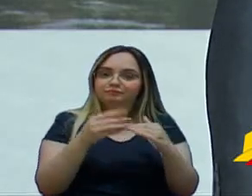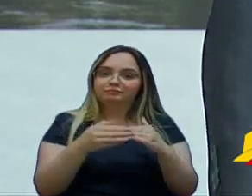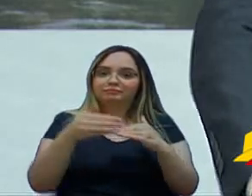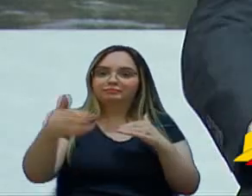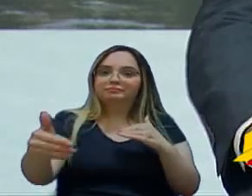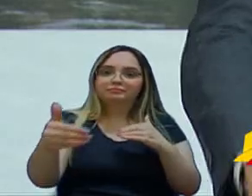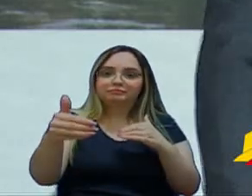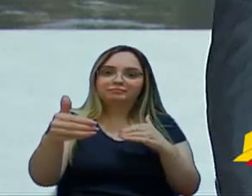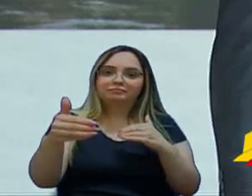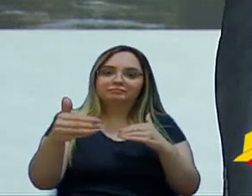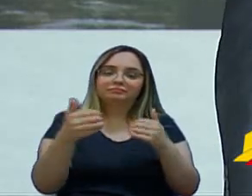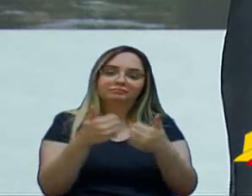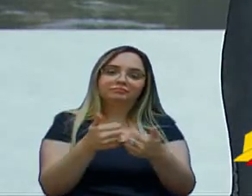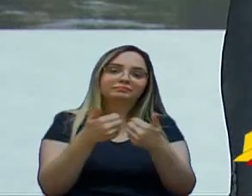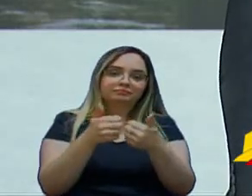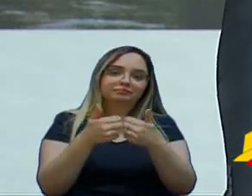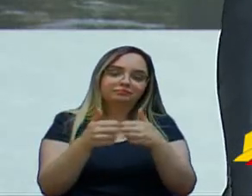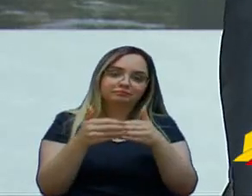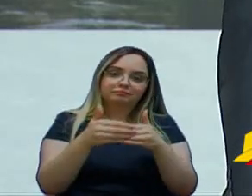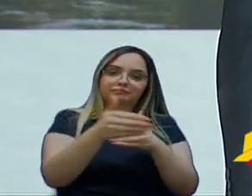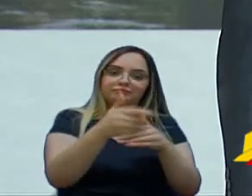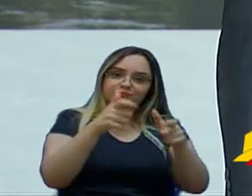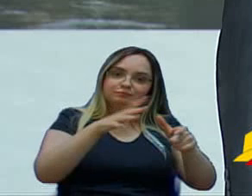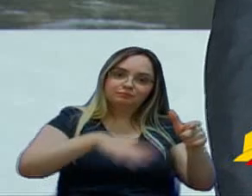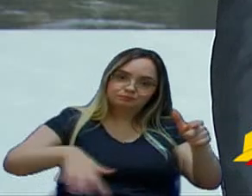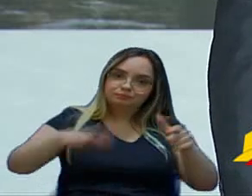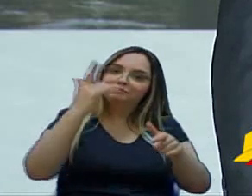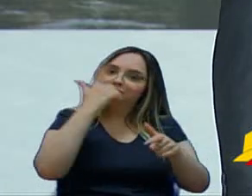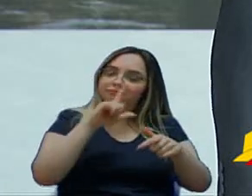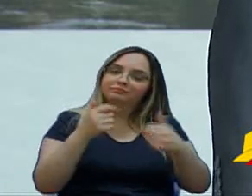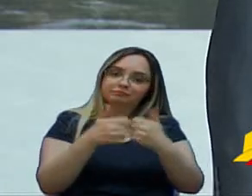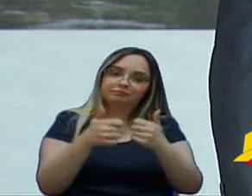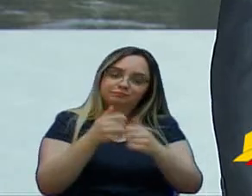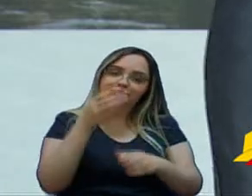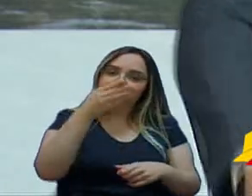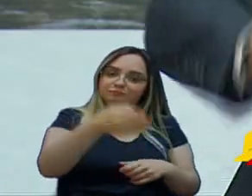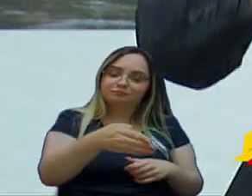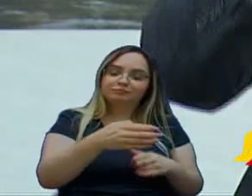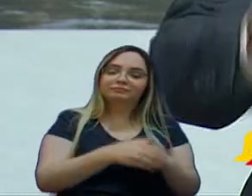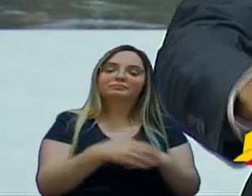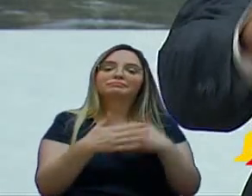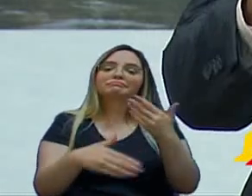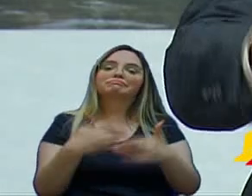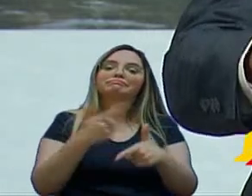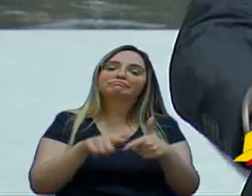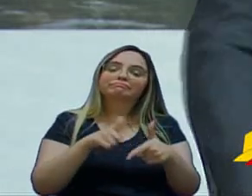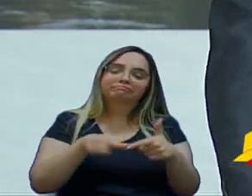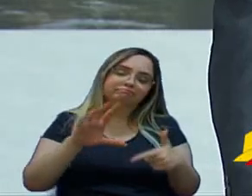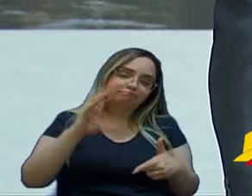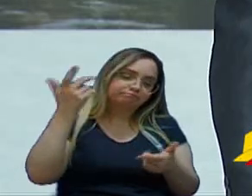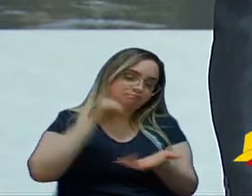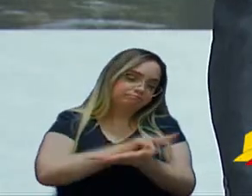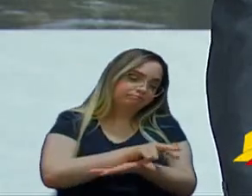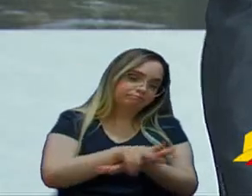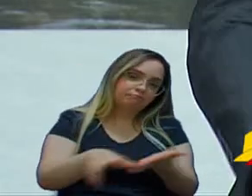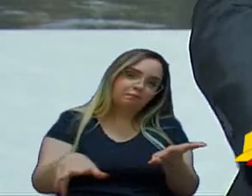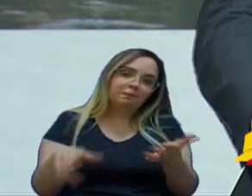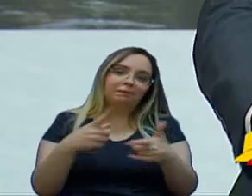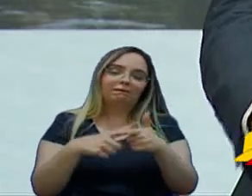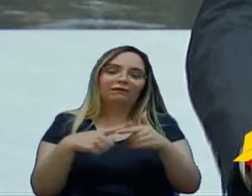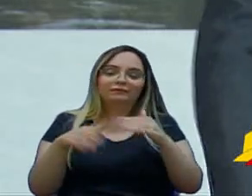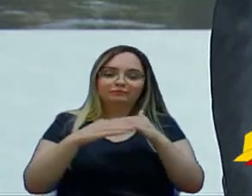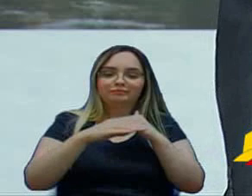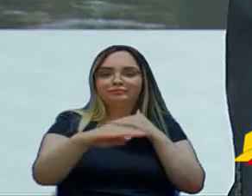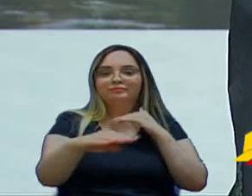linha de transporte público coletivo, onde ocasionou problemas diversos no